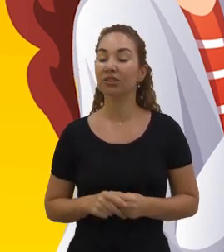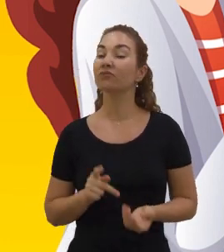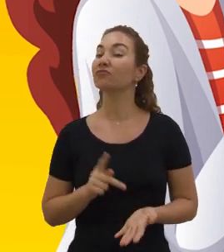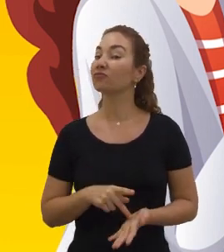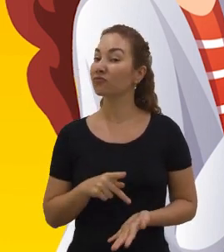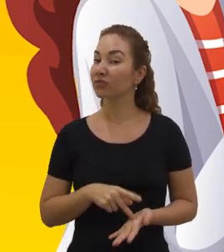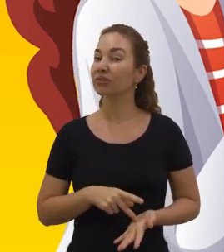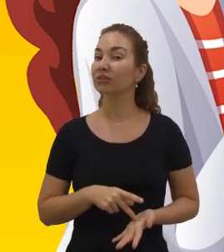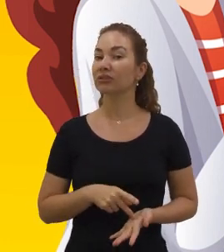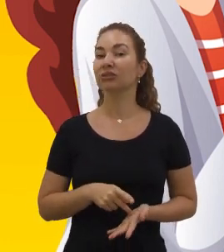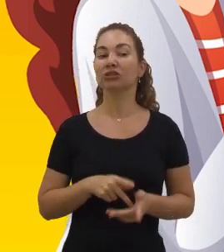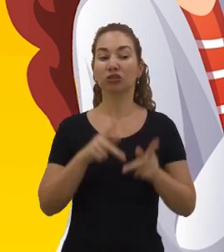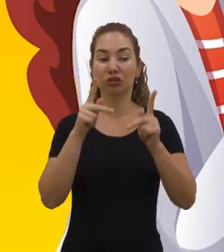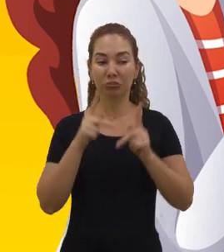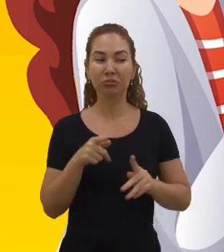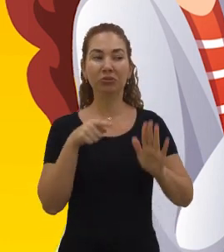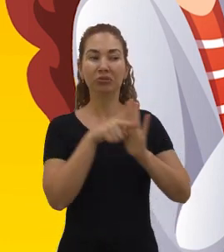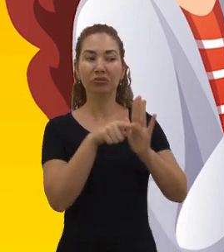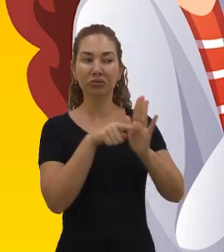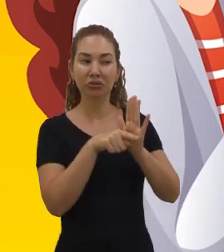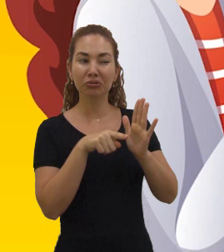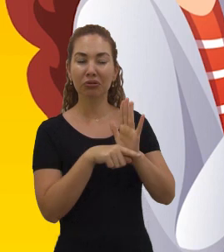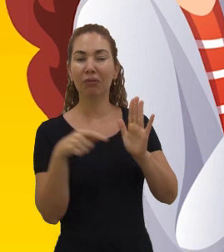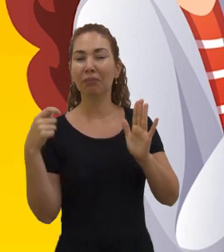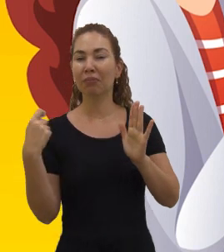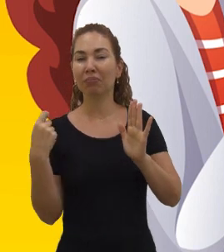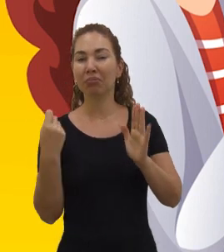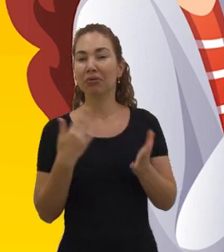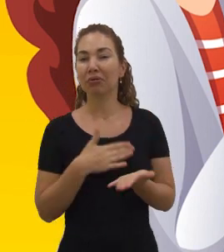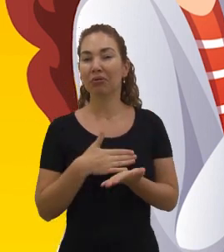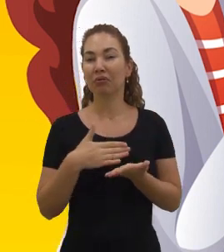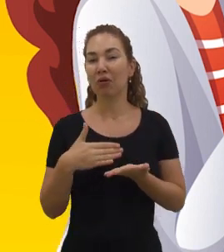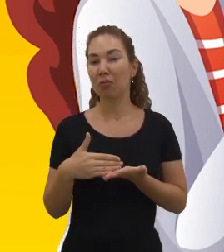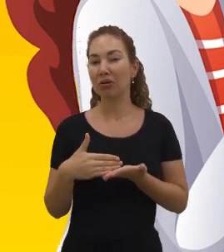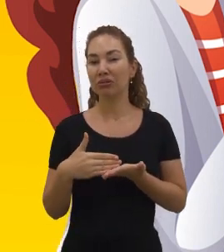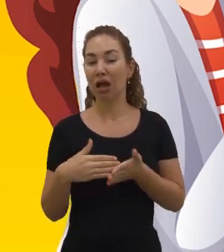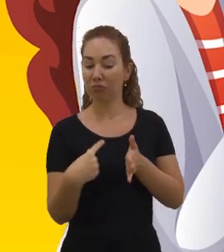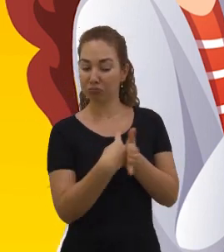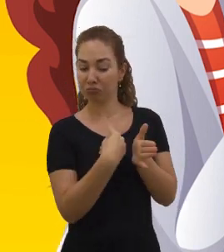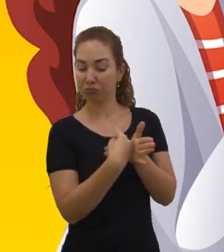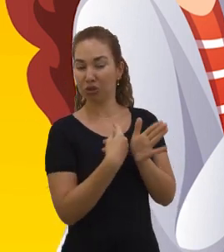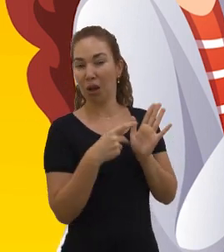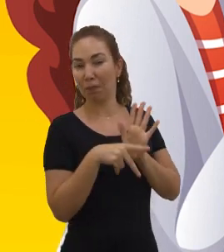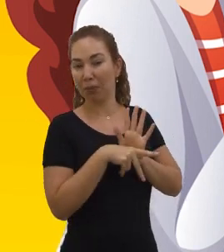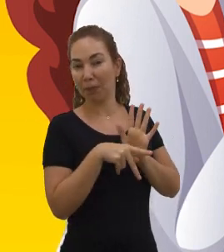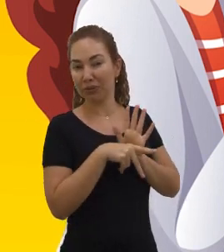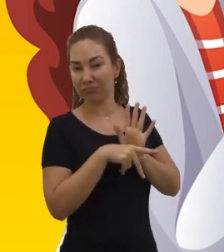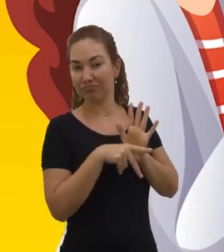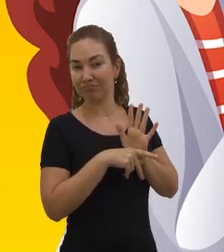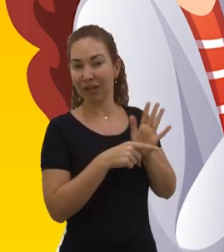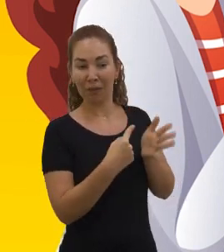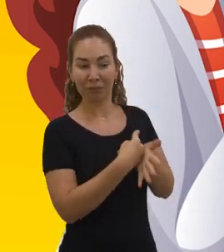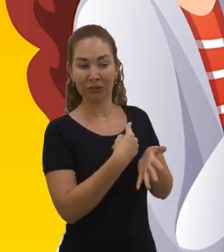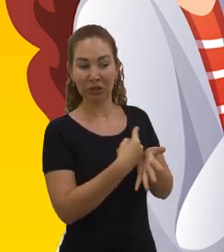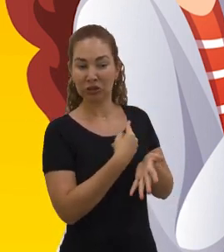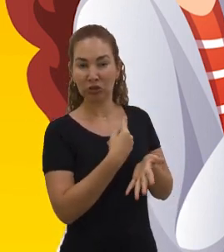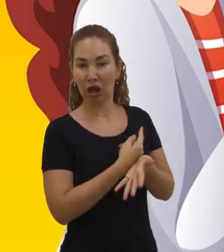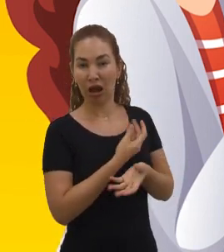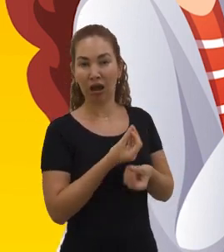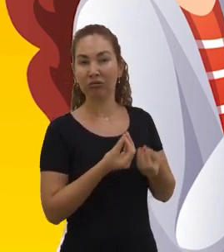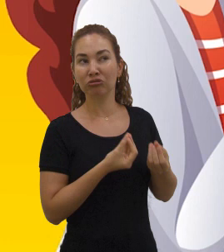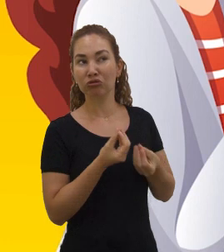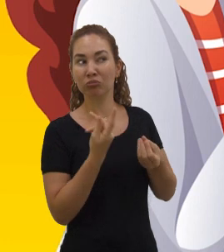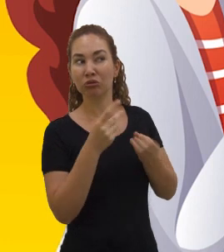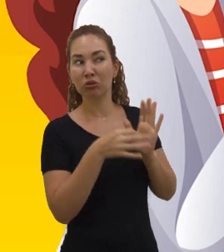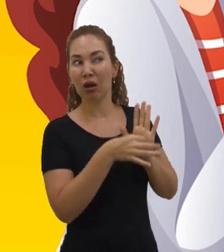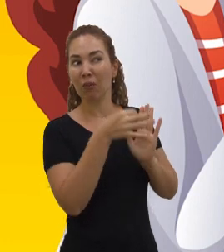Exatamente. E essas pessoas que questionam deveriam, né, começarem a se questionar, né, sobre